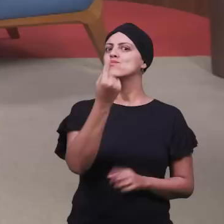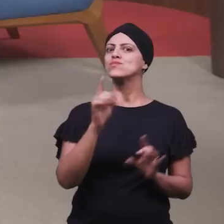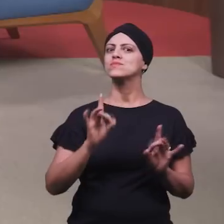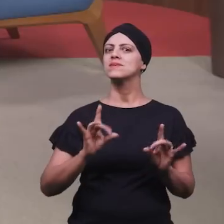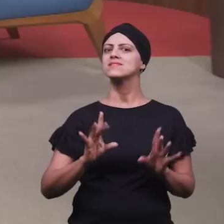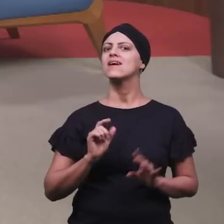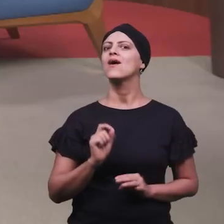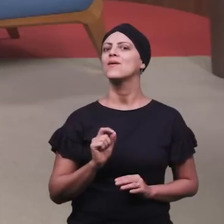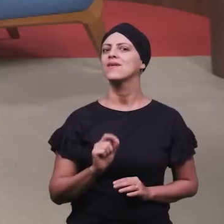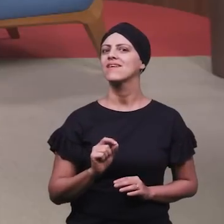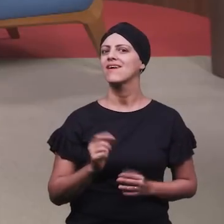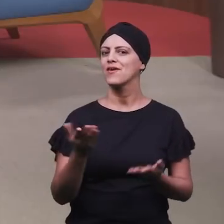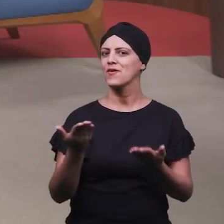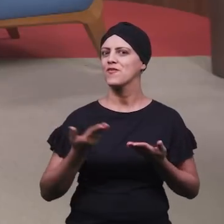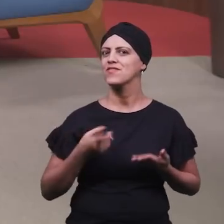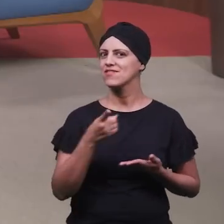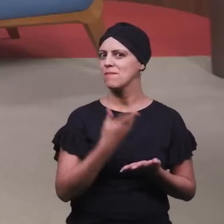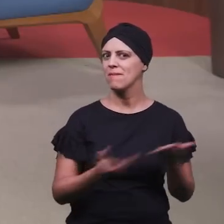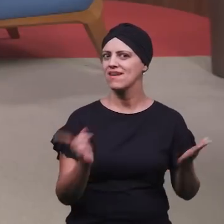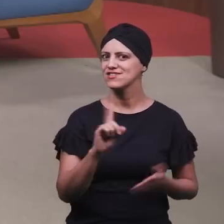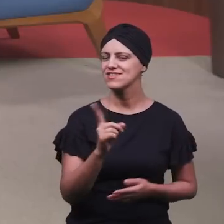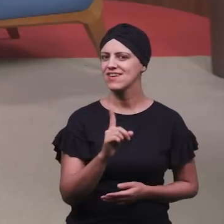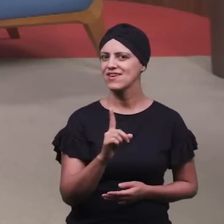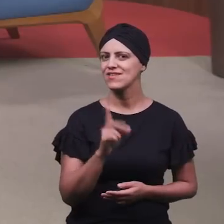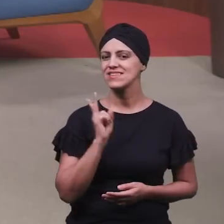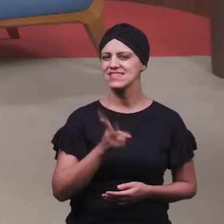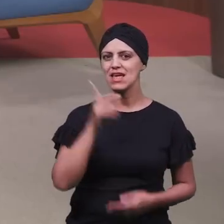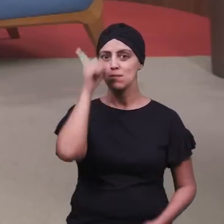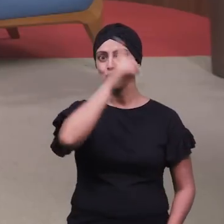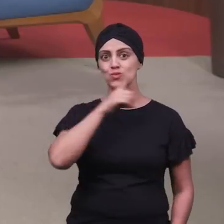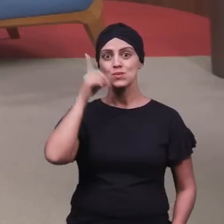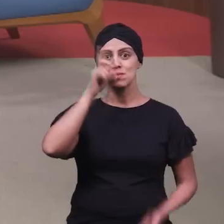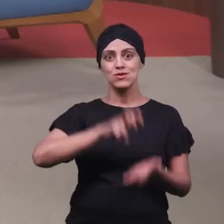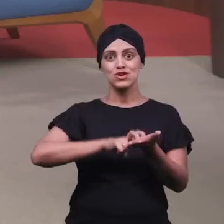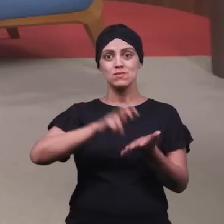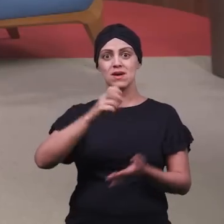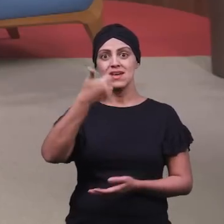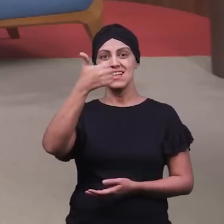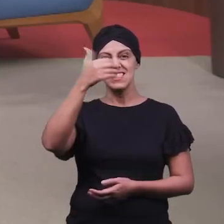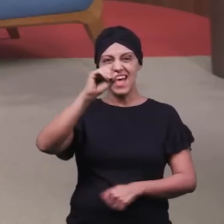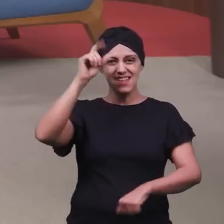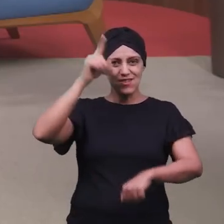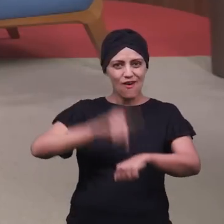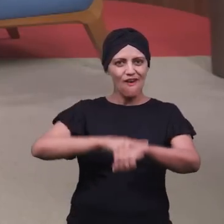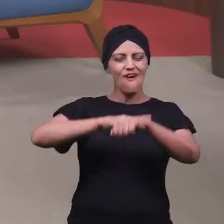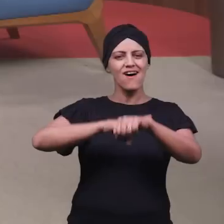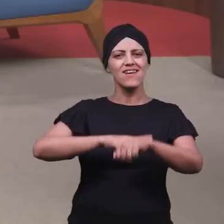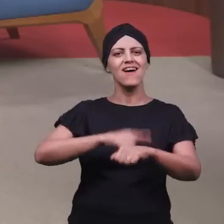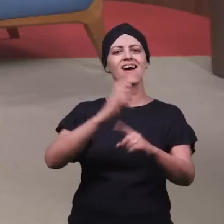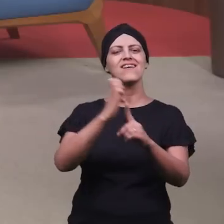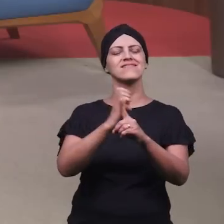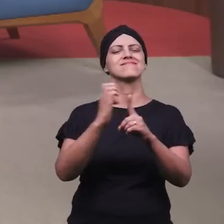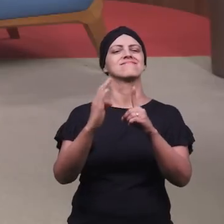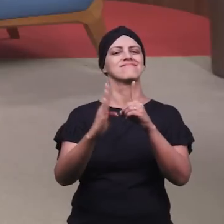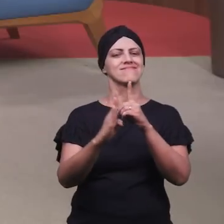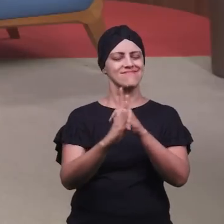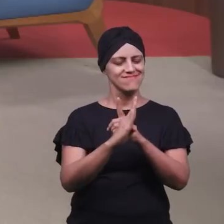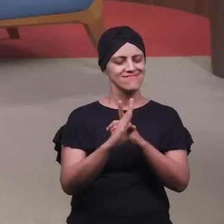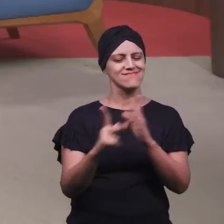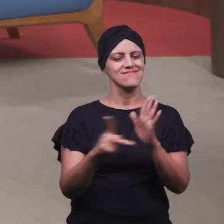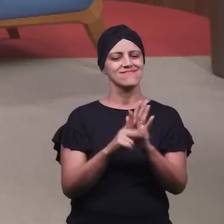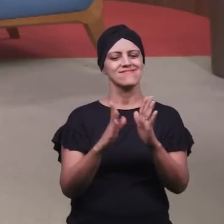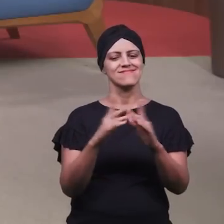tem um que é especial e aí eu quero te convidar para você não perder. Todos os domingos às 10 horas da manhã, em ponto, a Escola